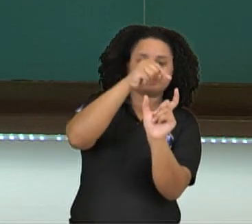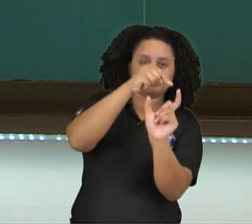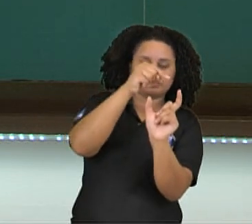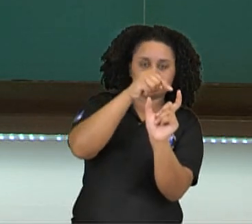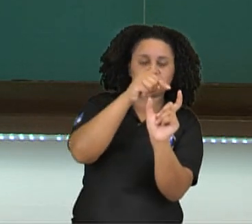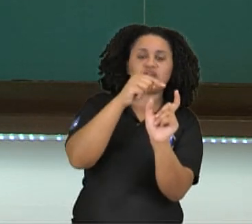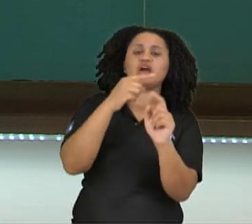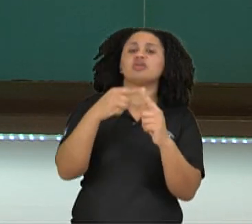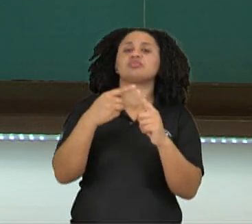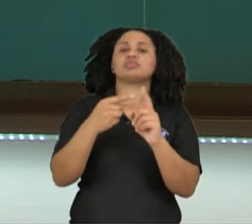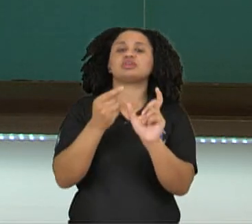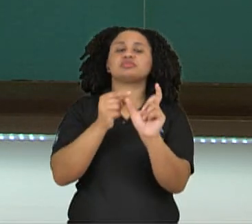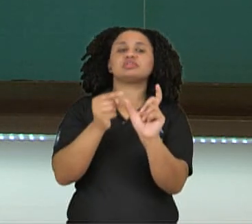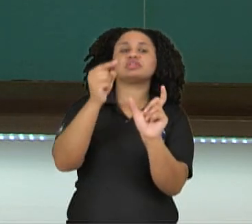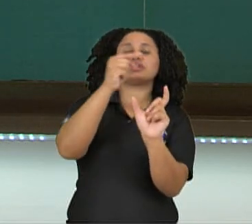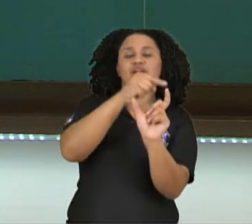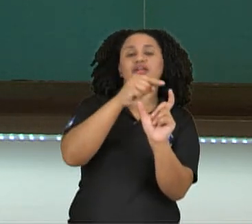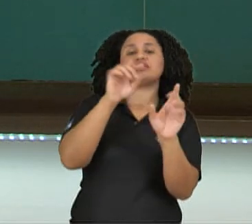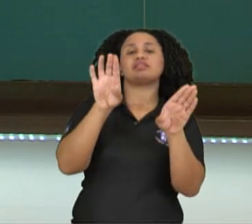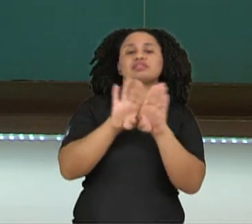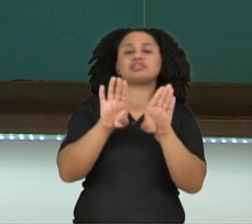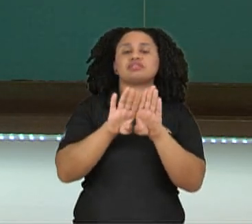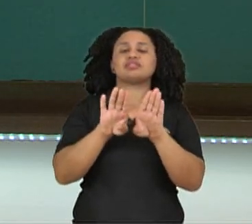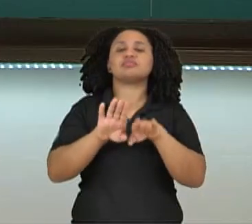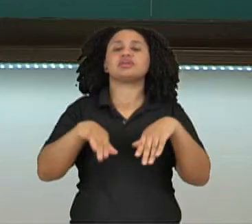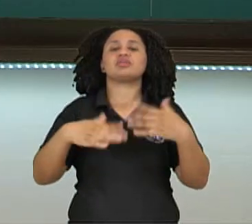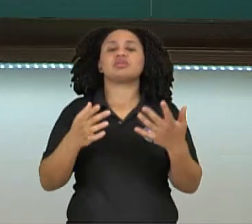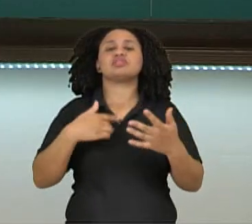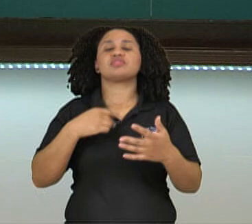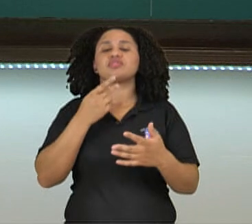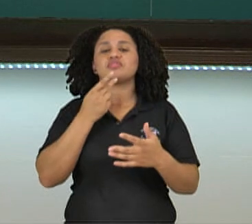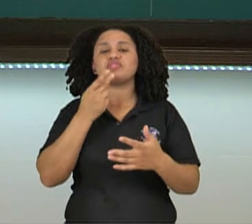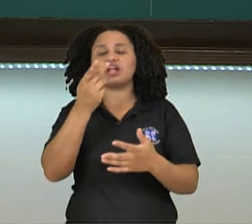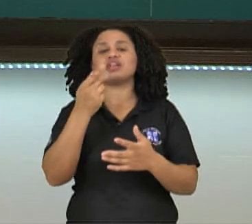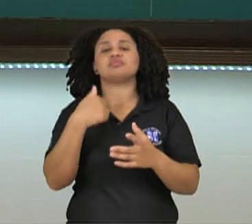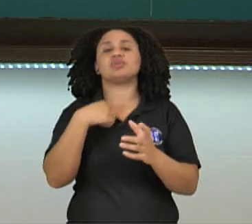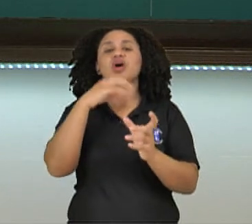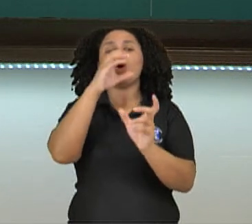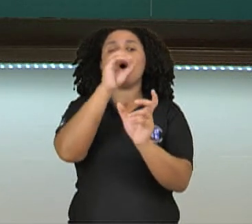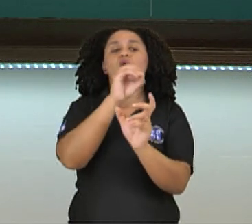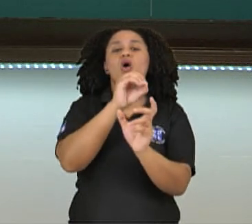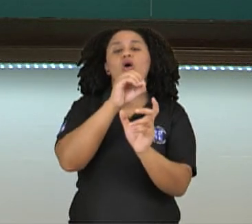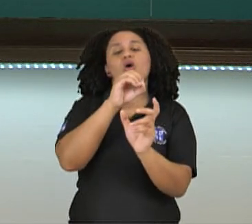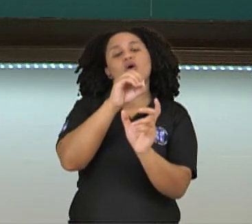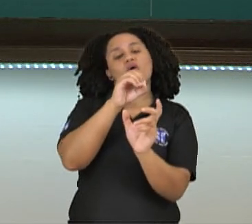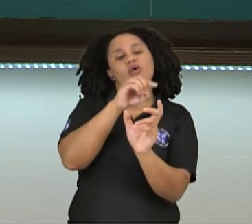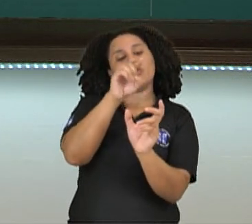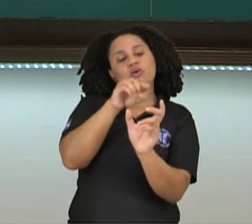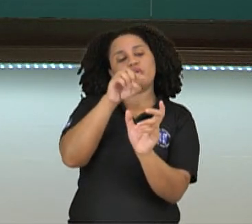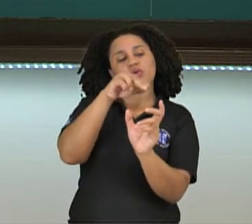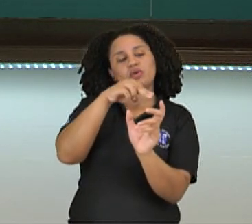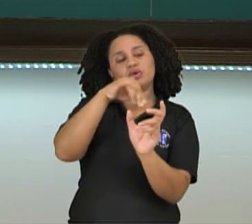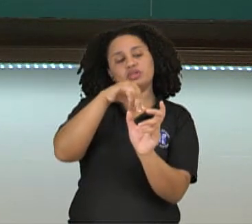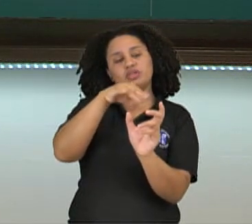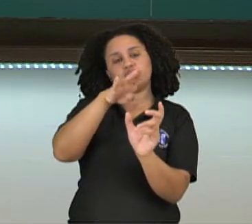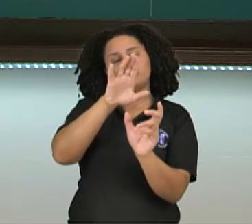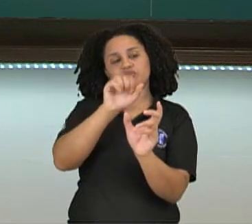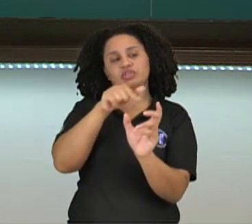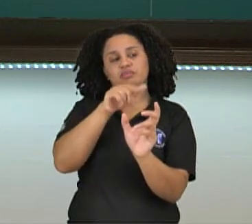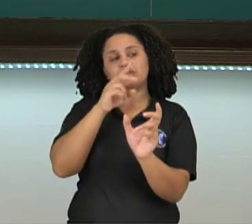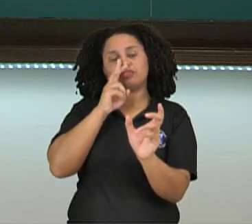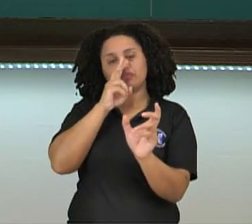essa antepenúltima sílaba também, como quando nós pronunciamos a palavra ônibus, ela é a sílaba mais intensa,